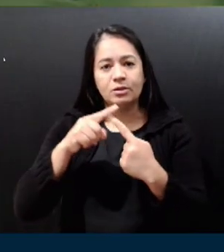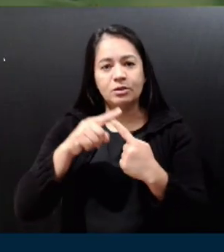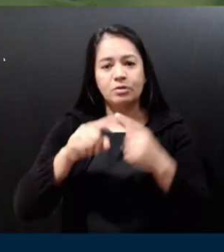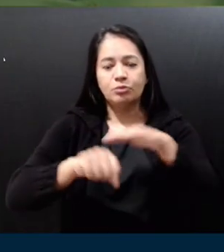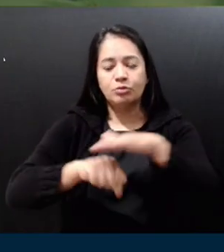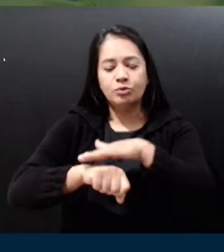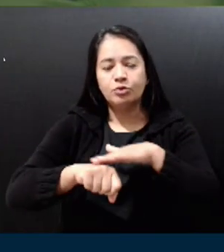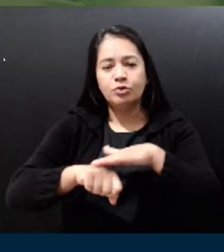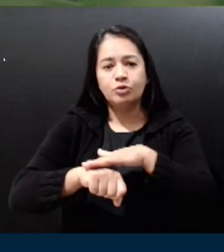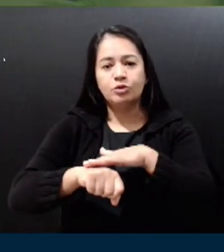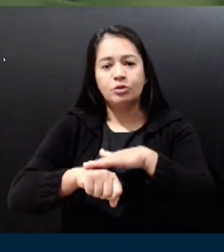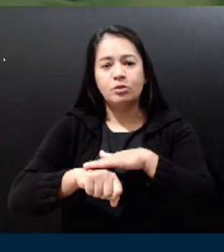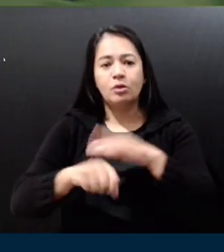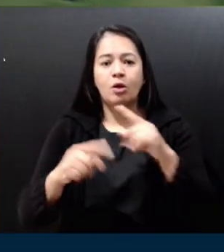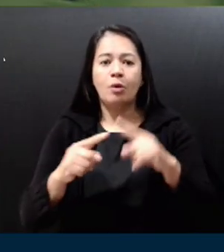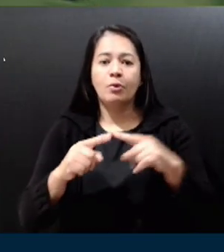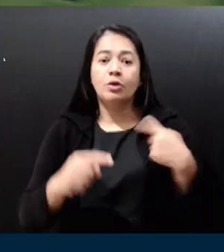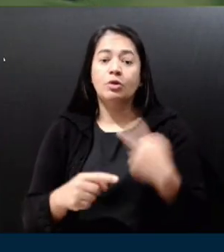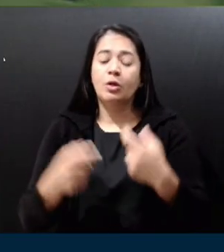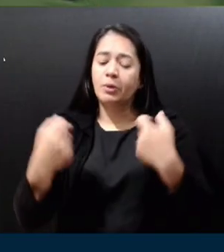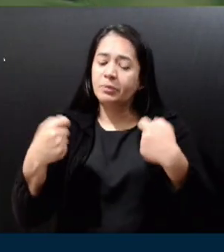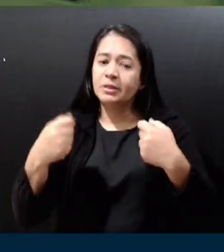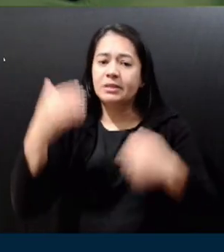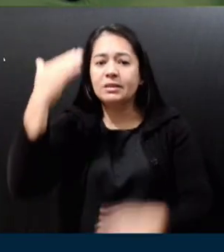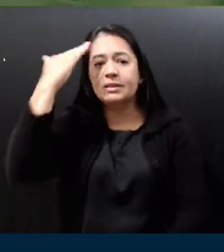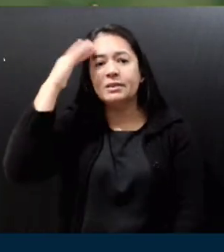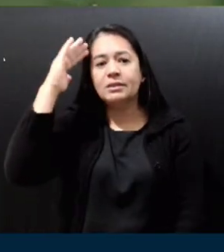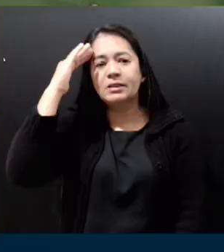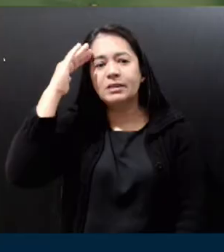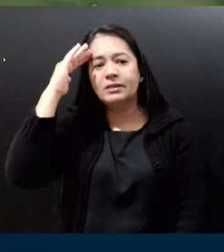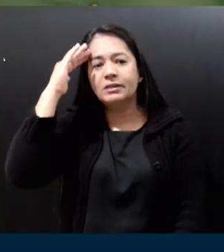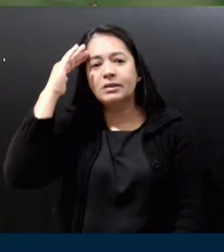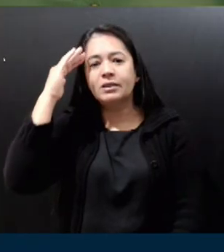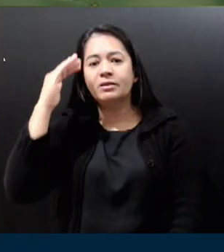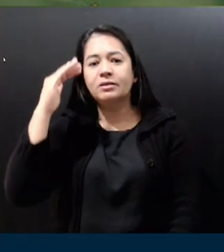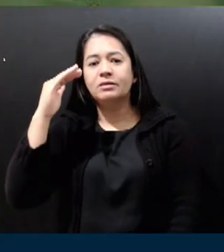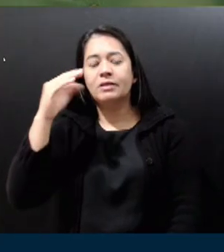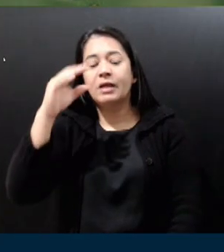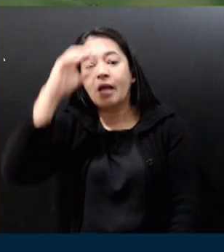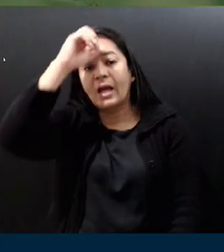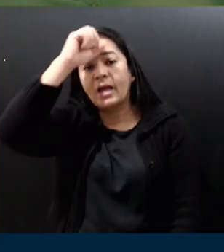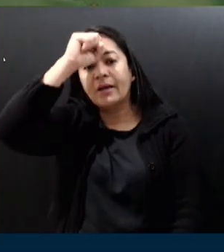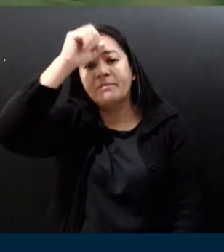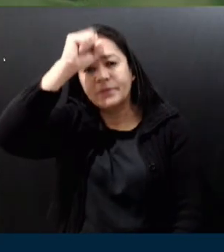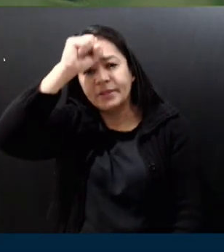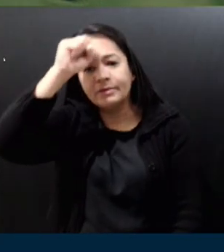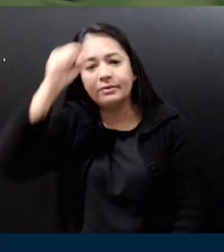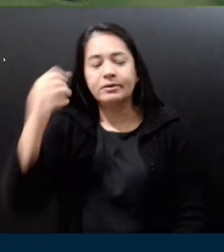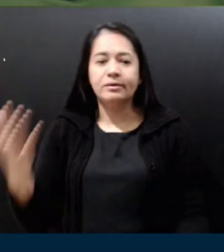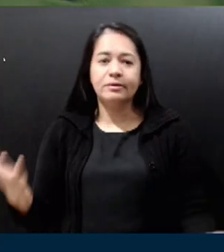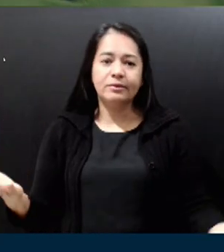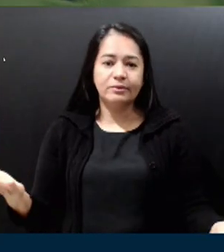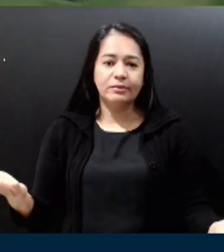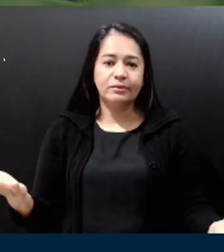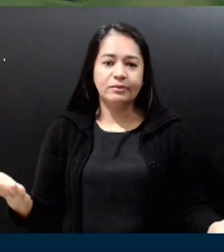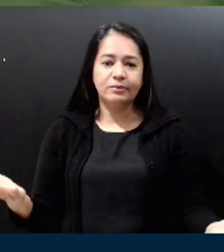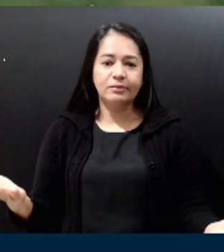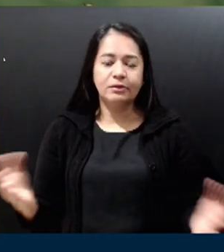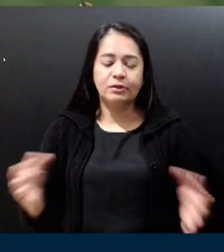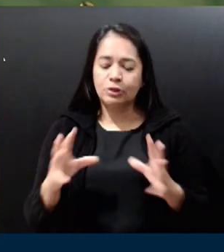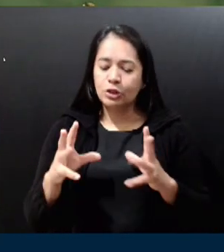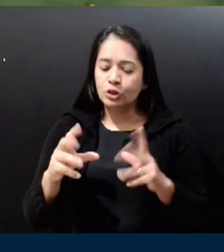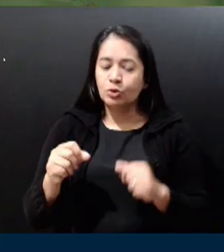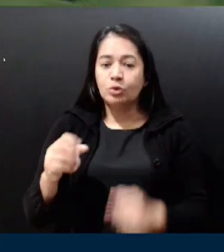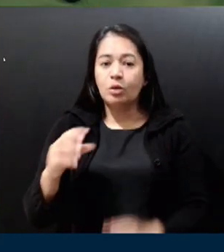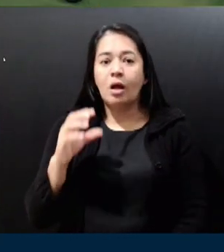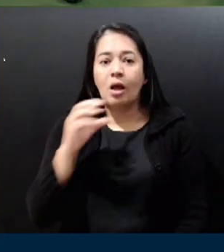precisa entender, a gente precisa aprender e, é tudo tão rápido, as coisas vão acontecendo